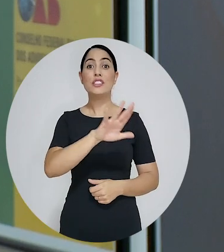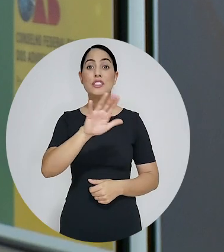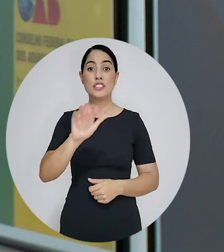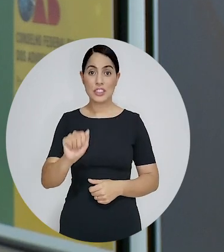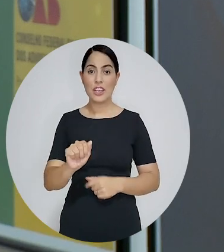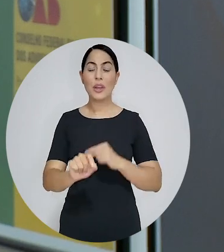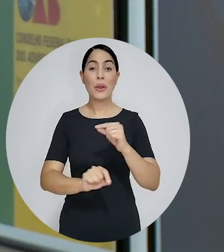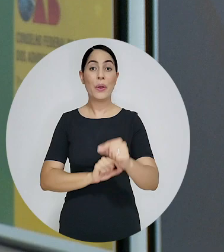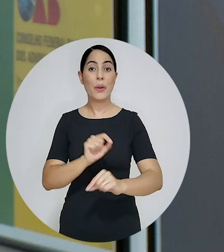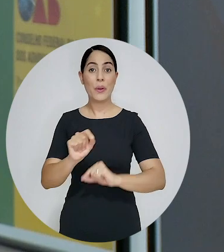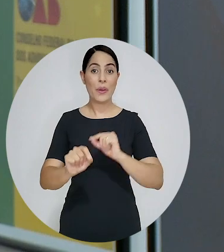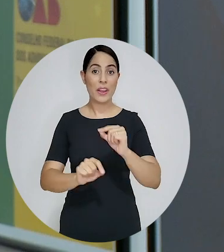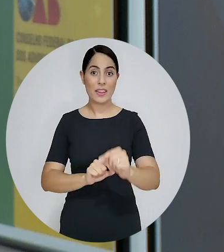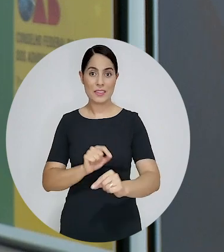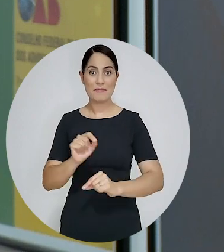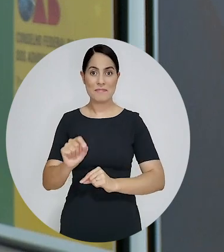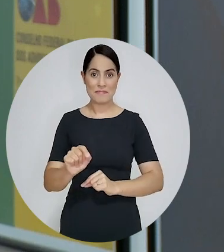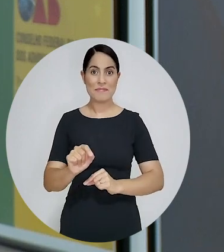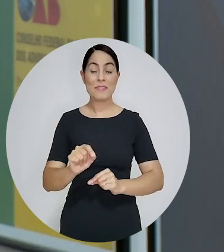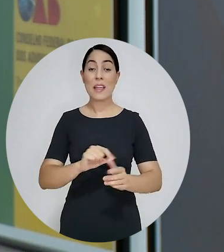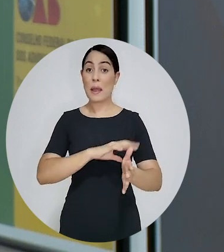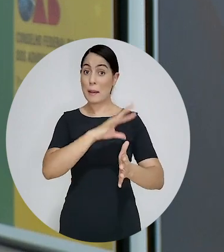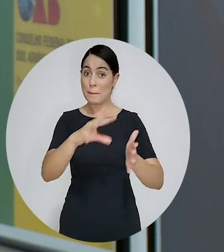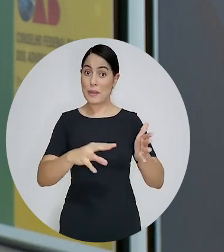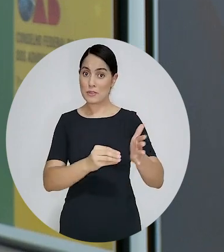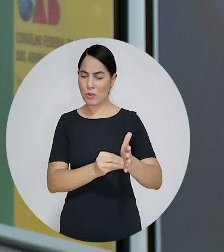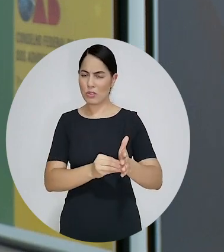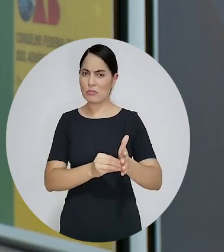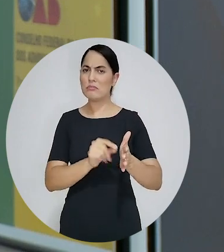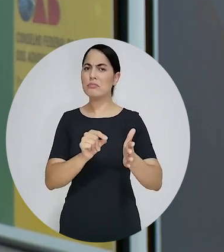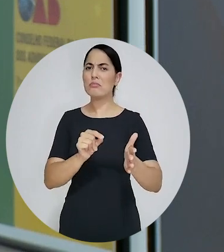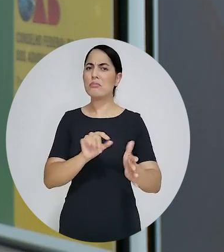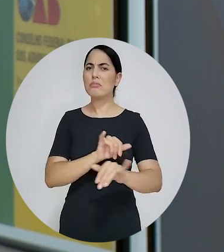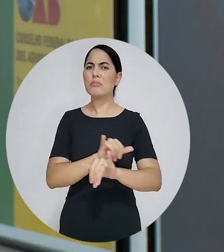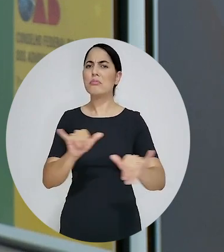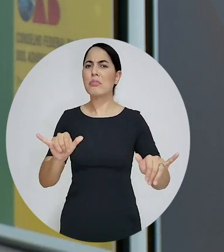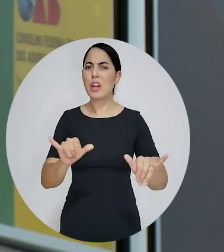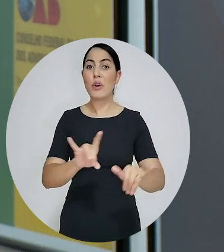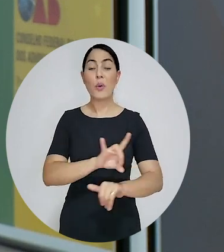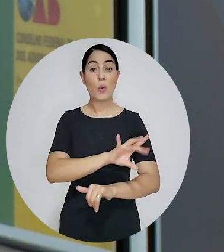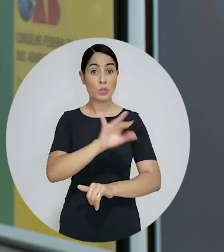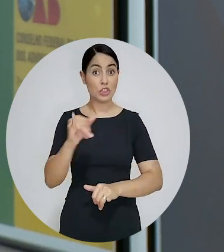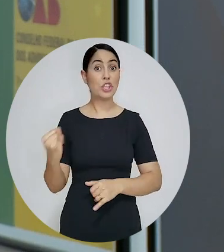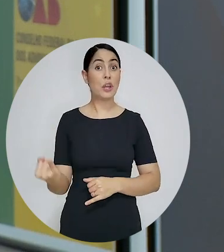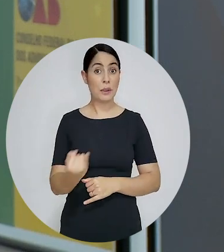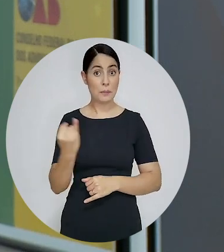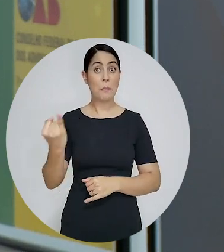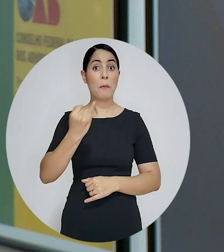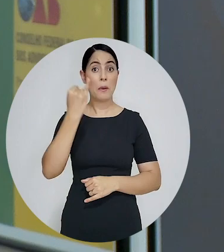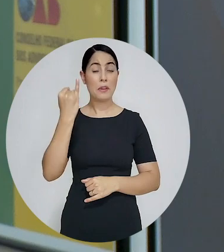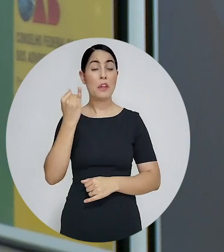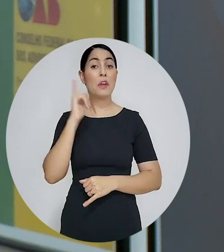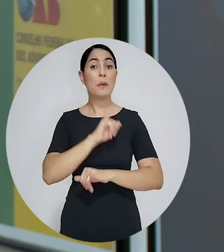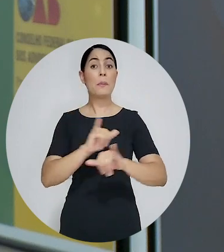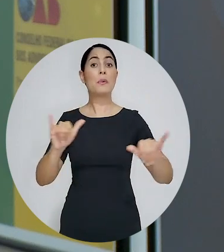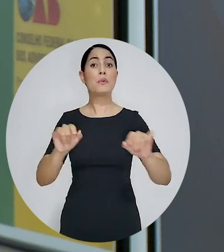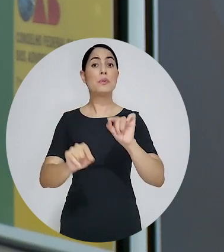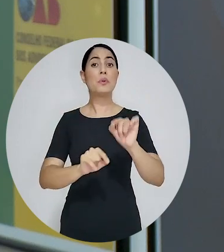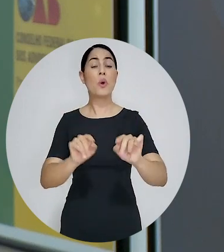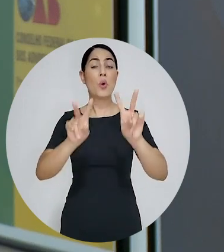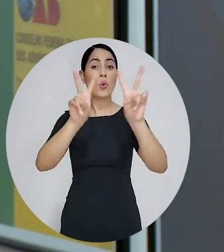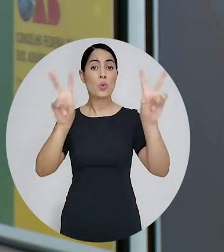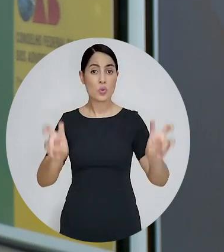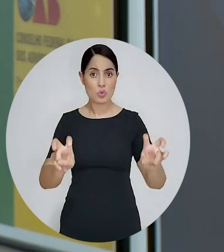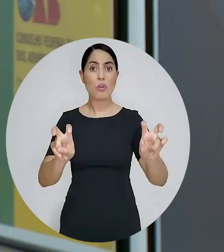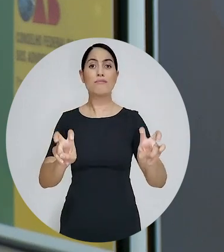mês, celebramos o Dia Mundial da Amazônia. Uma data importante para avaliarmos as graves agressões com a natureza, como o